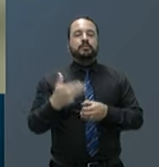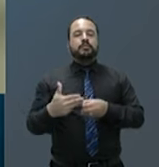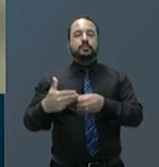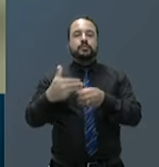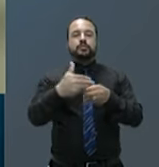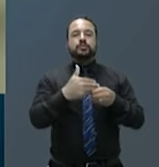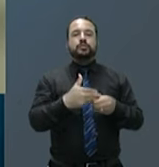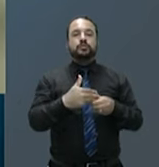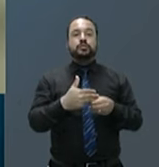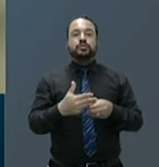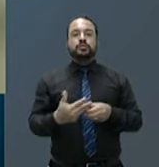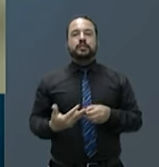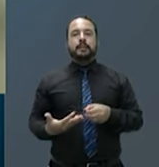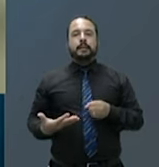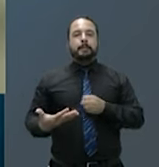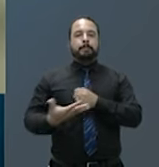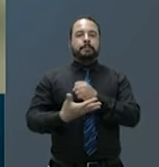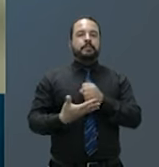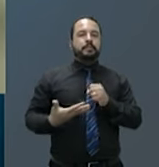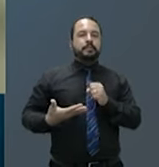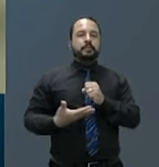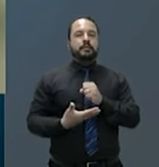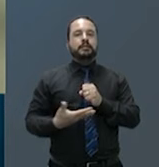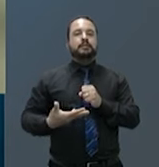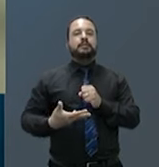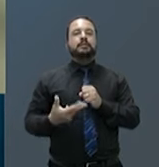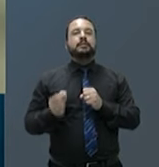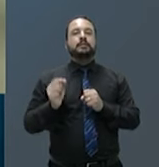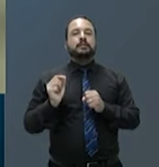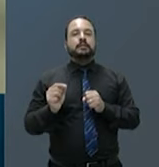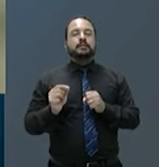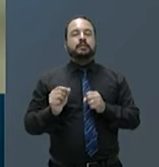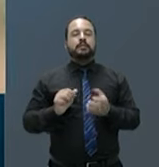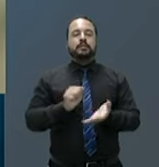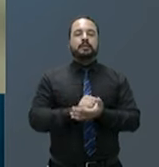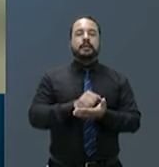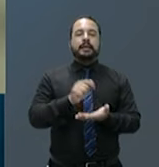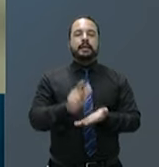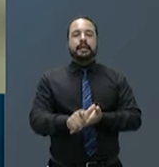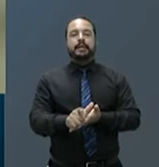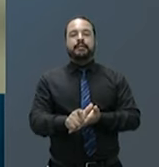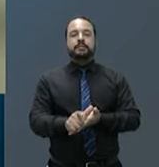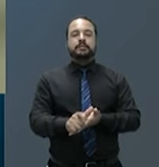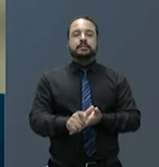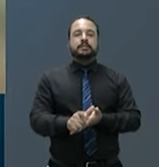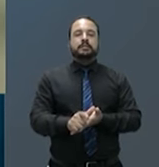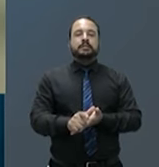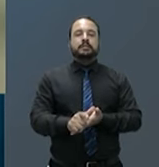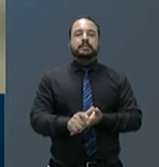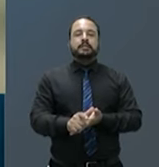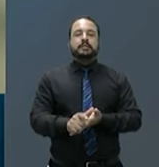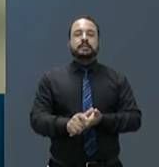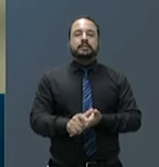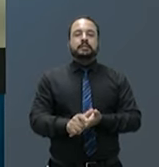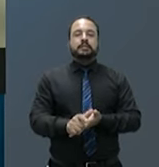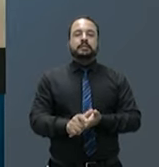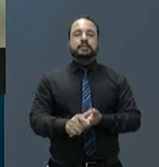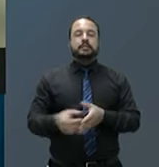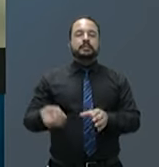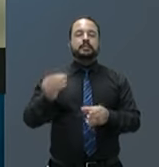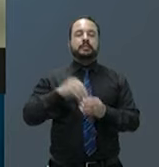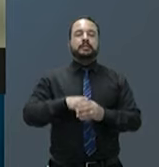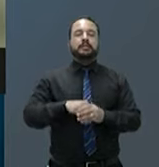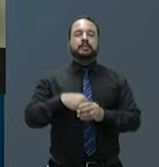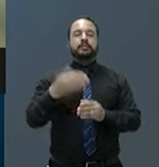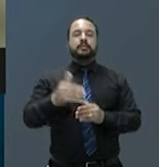que justamente a lógica do agravo interno é levar a colegialidade à discussão e esgotar a